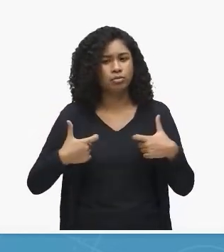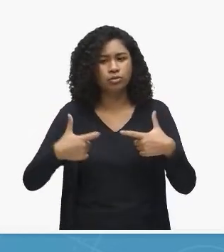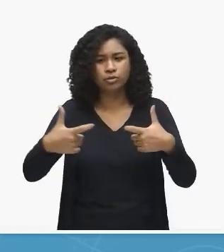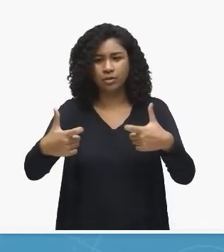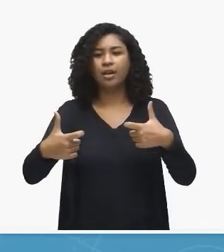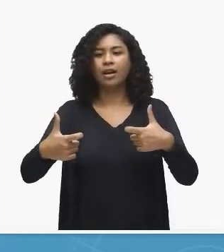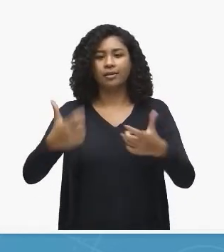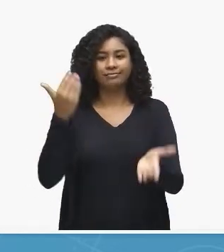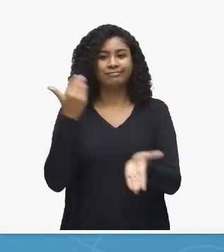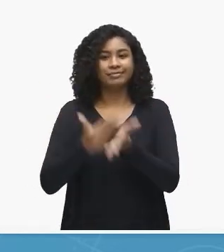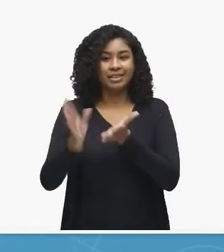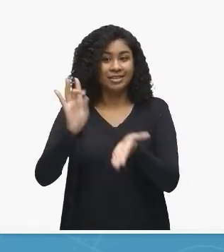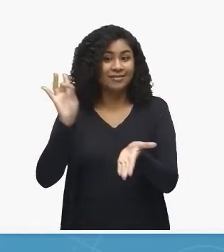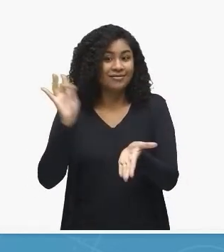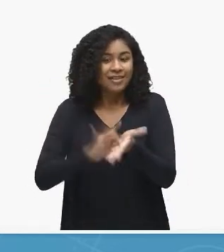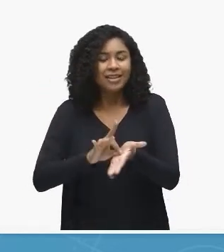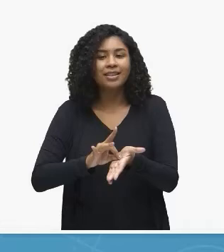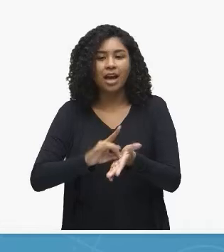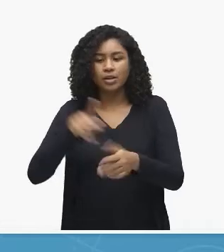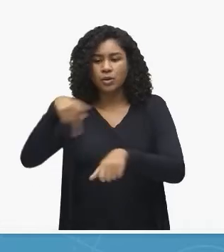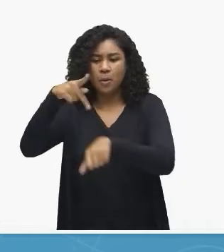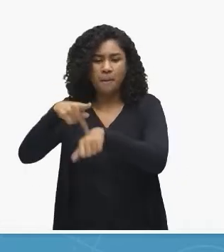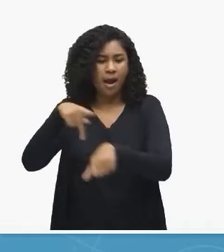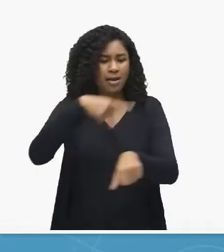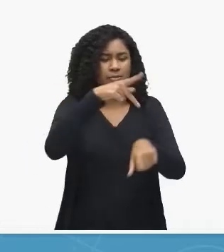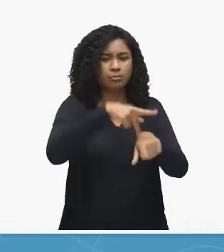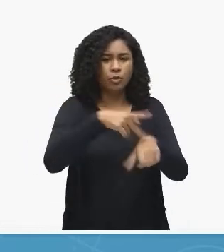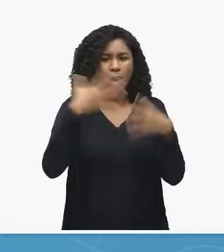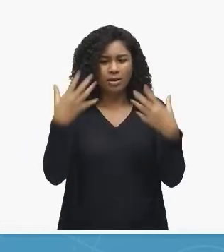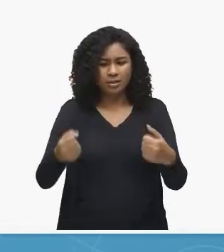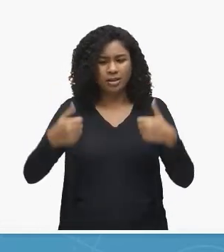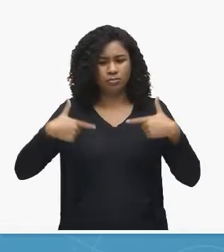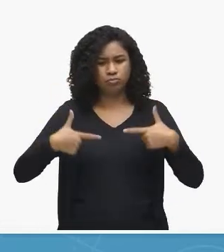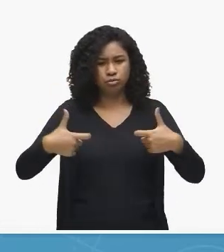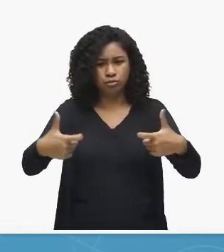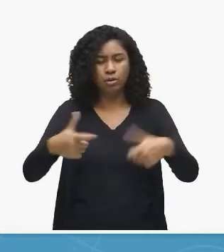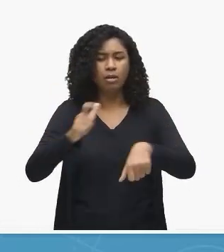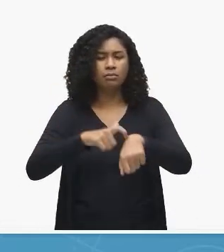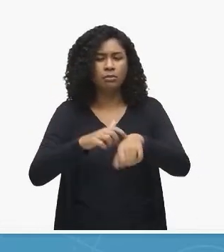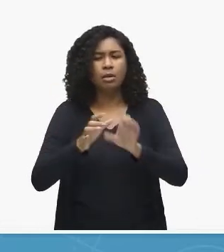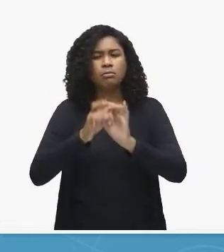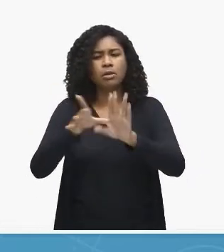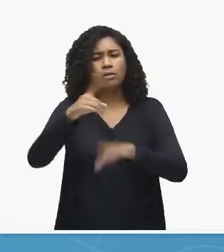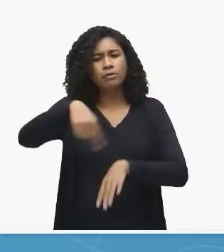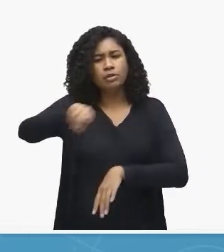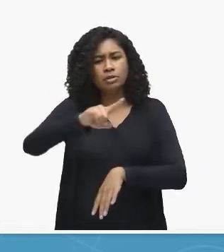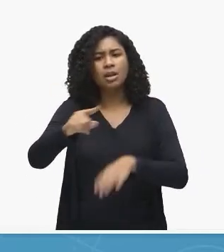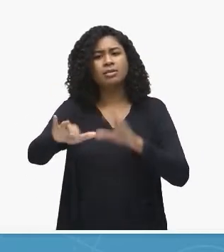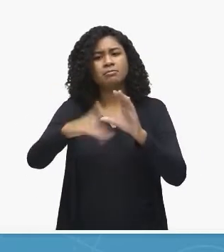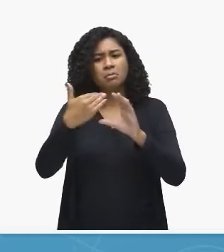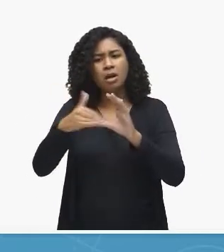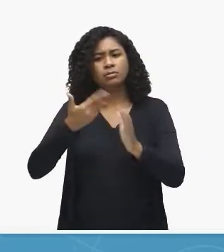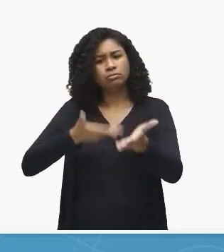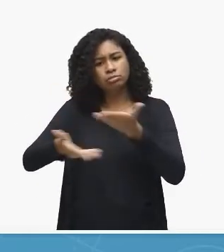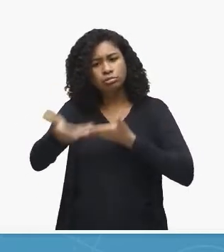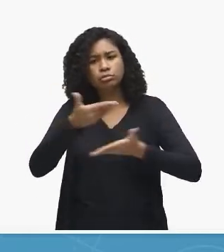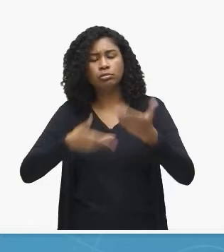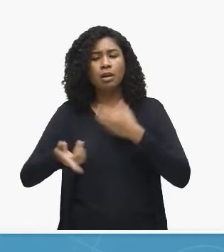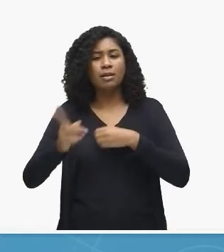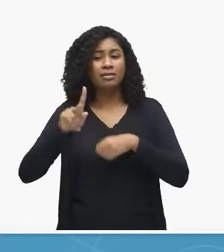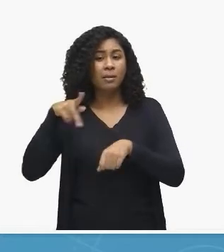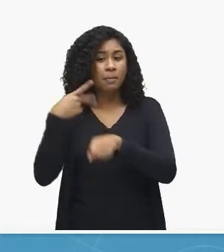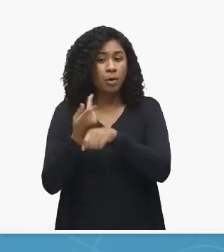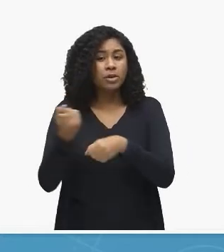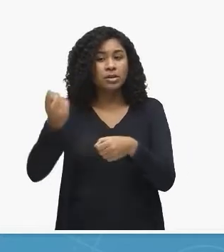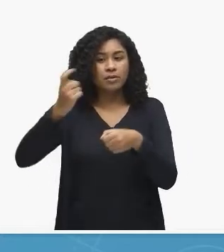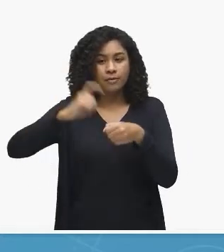conflito começou, os países vão declarar guerra. Vou deixar um tempinho para vocês, participem, interajam pelo chat, que no retorno a gente faz a